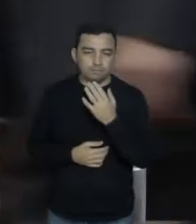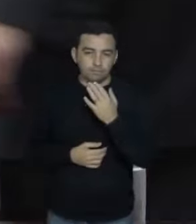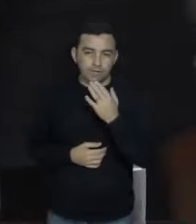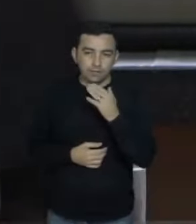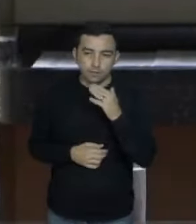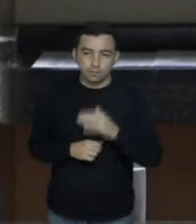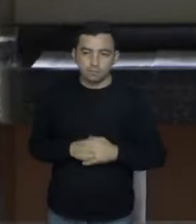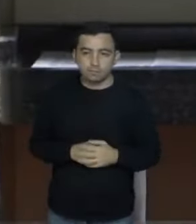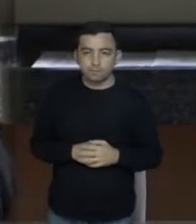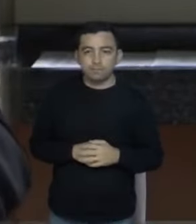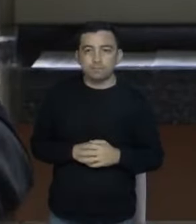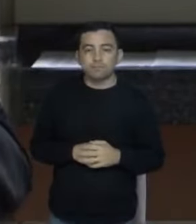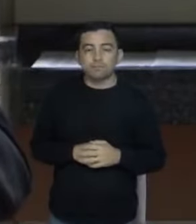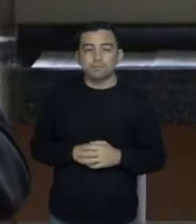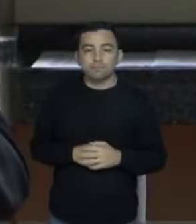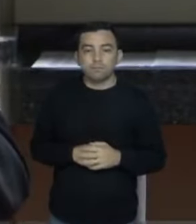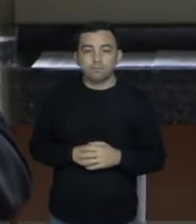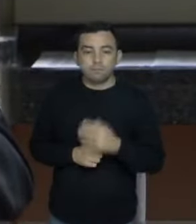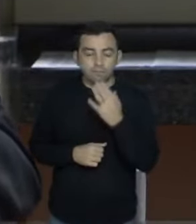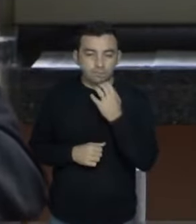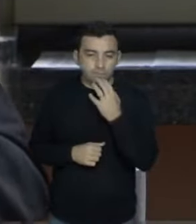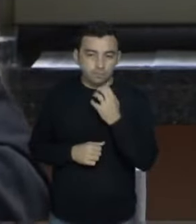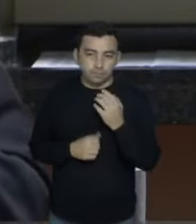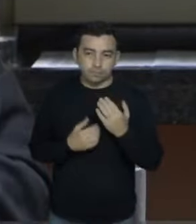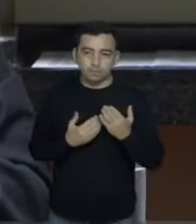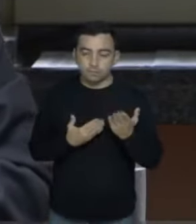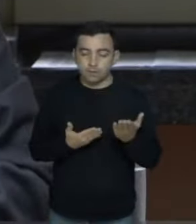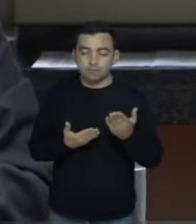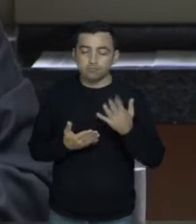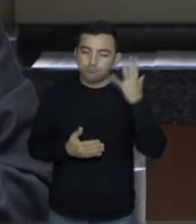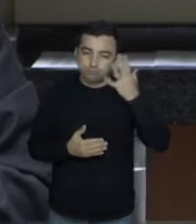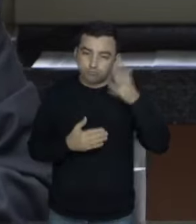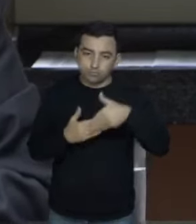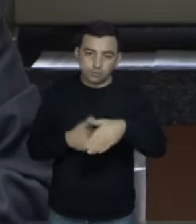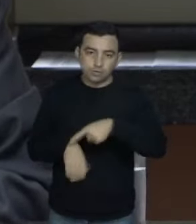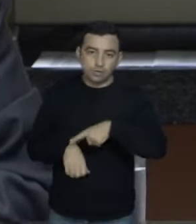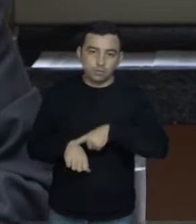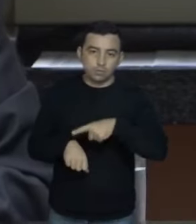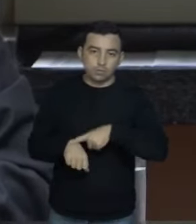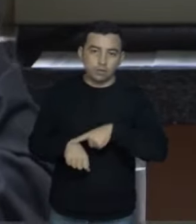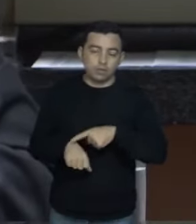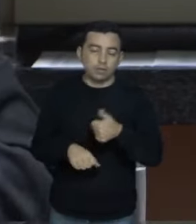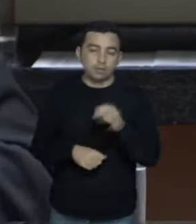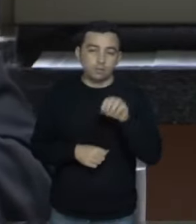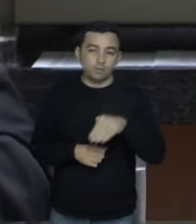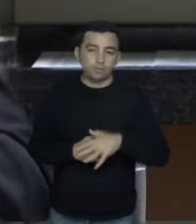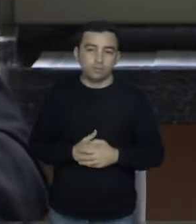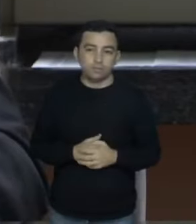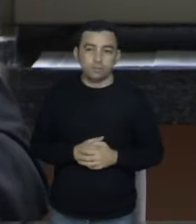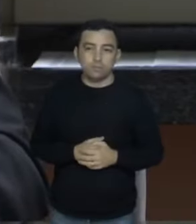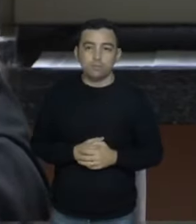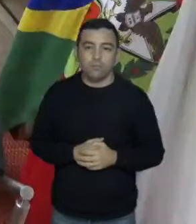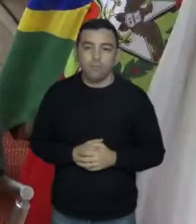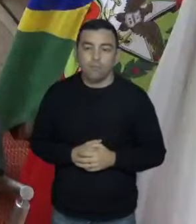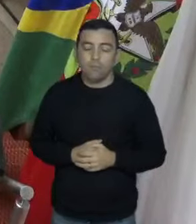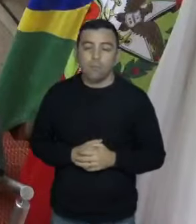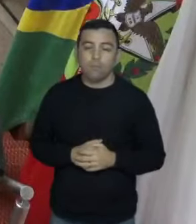vossa excelência que para uso da palavra em Breves comunicações tem o tempo de até 10 minutos